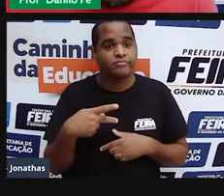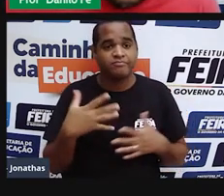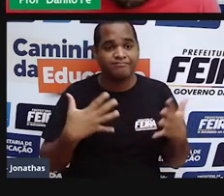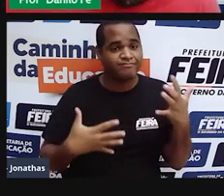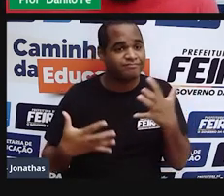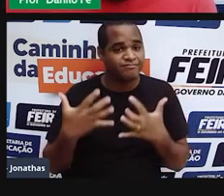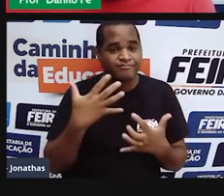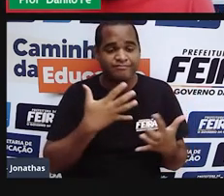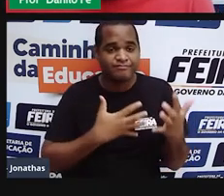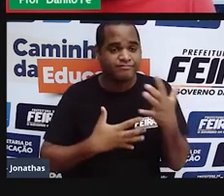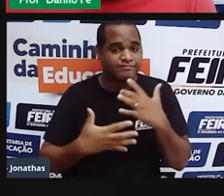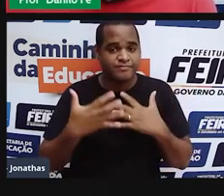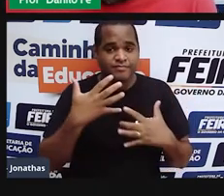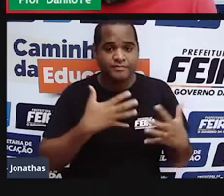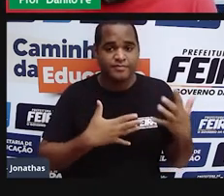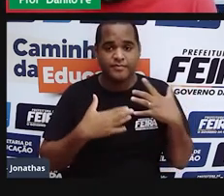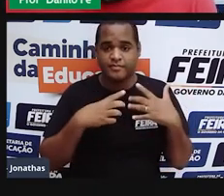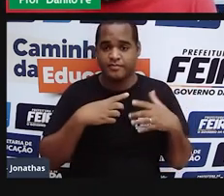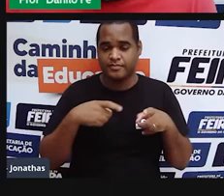mentira